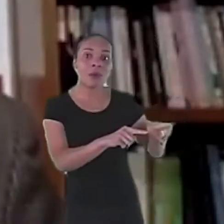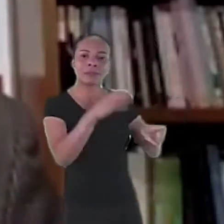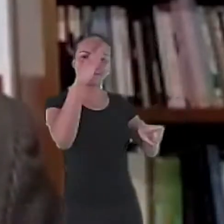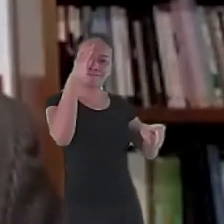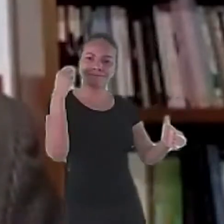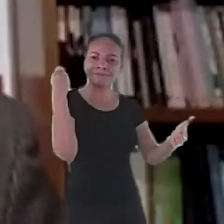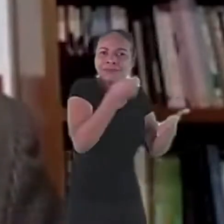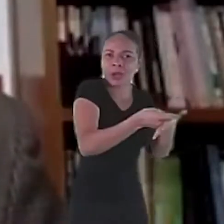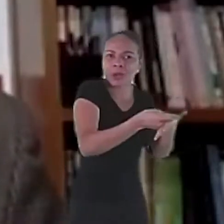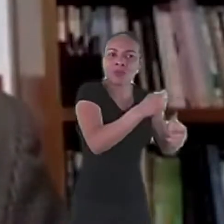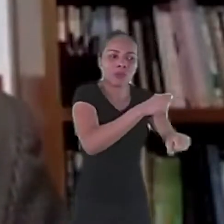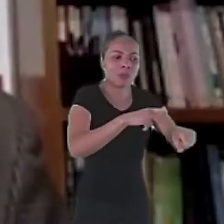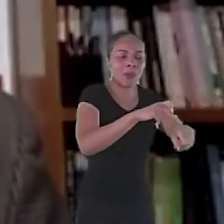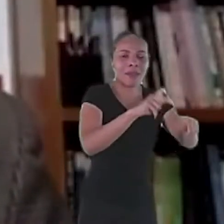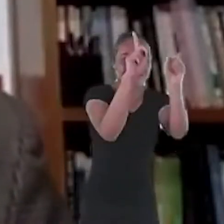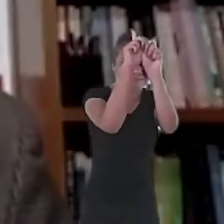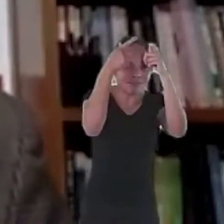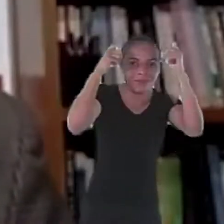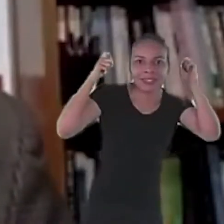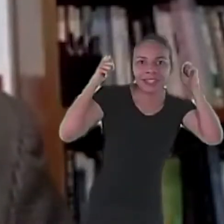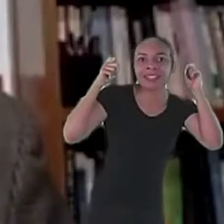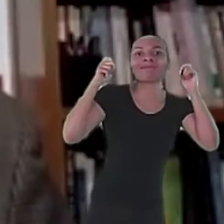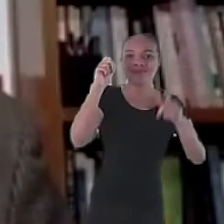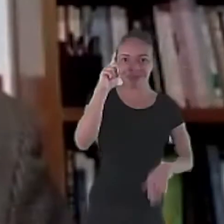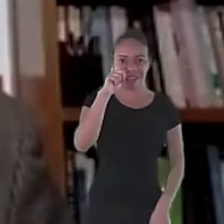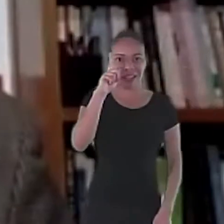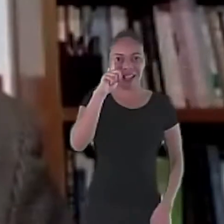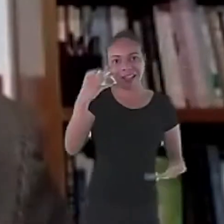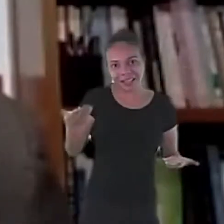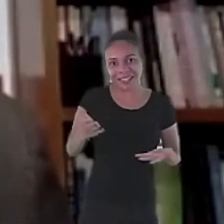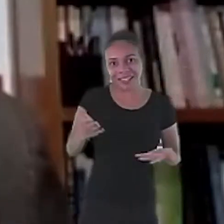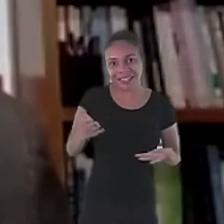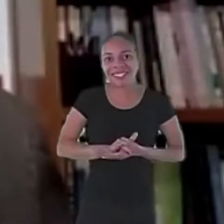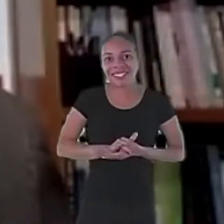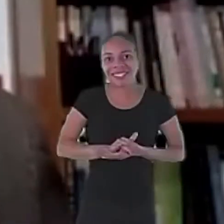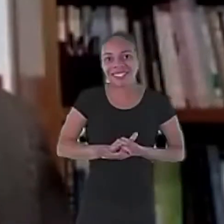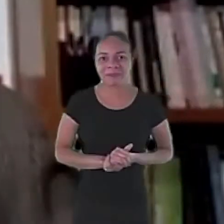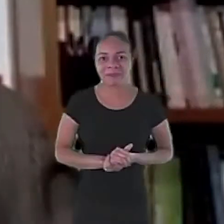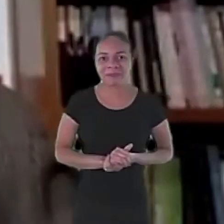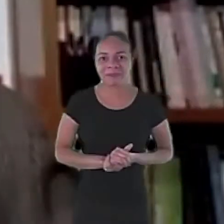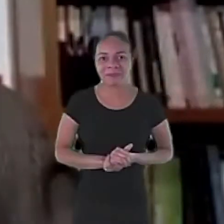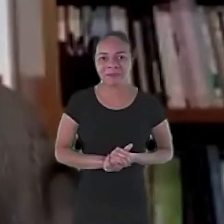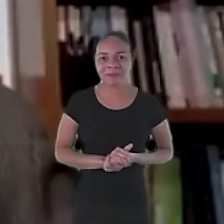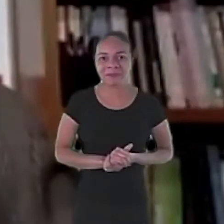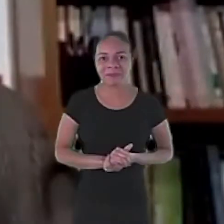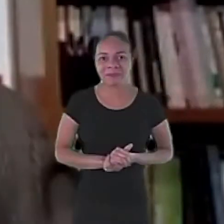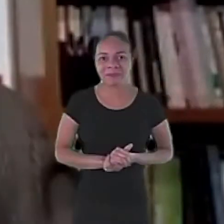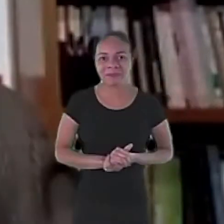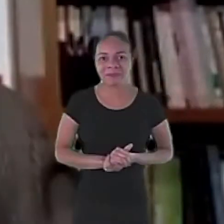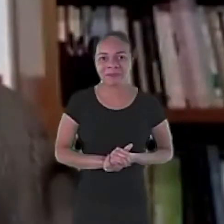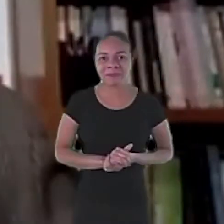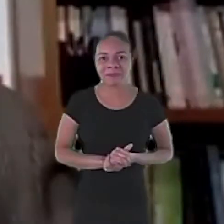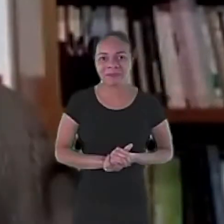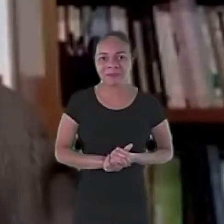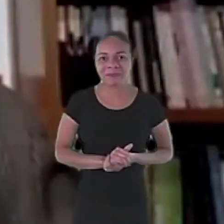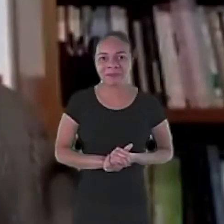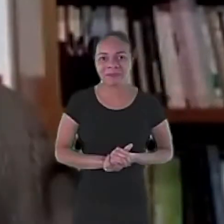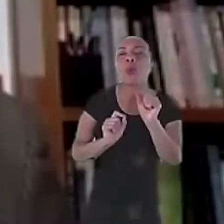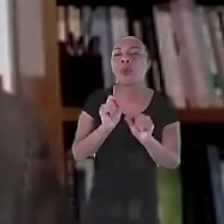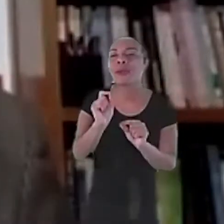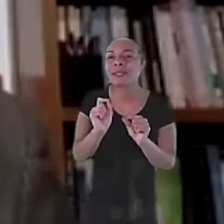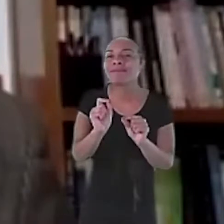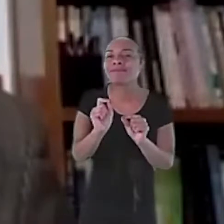mais engraçado é que a censura prévia deixou isso passar.